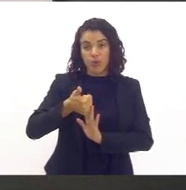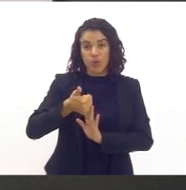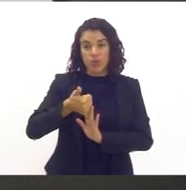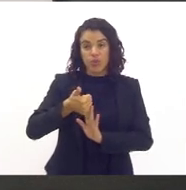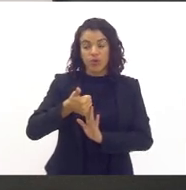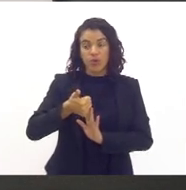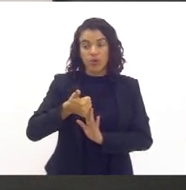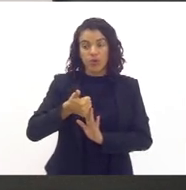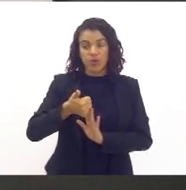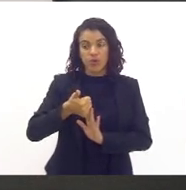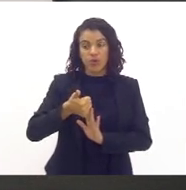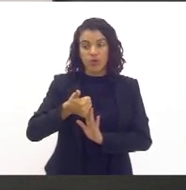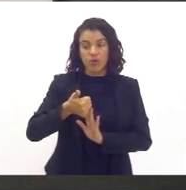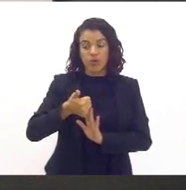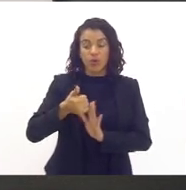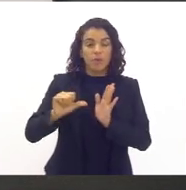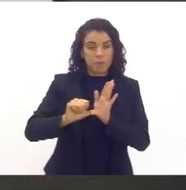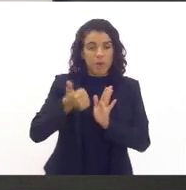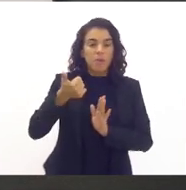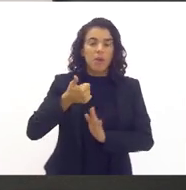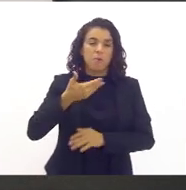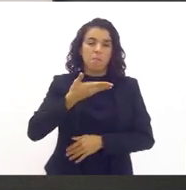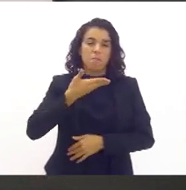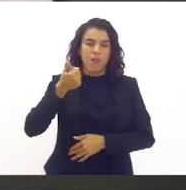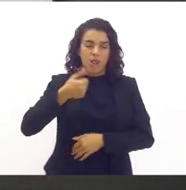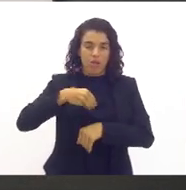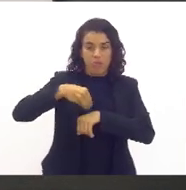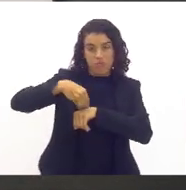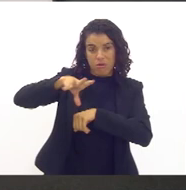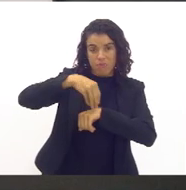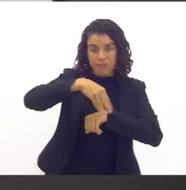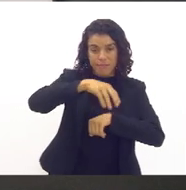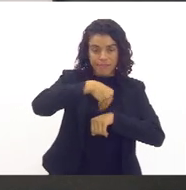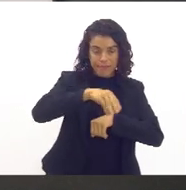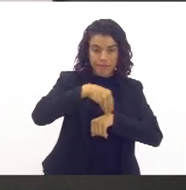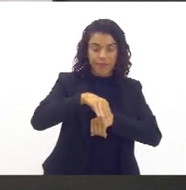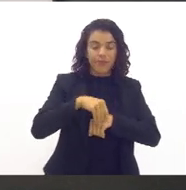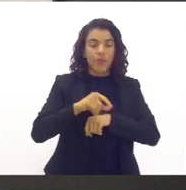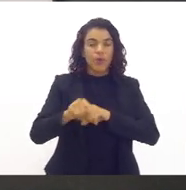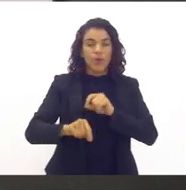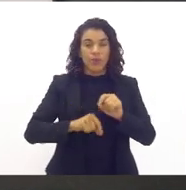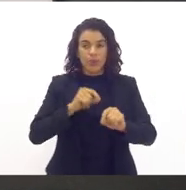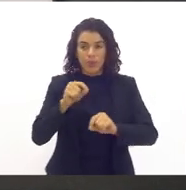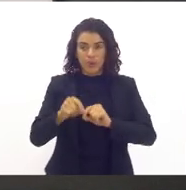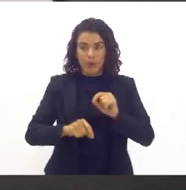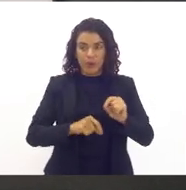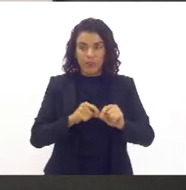Primeiro, um registro que eu acho positivo, que é